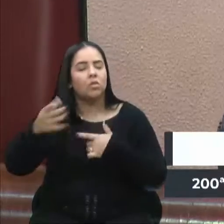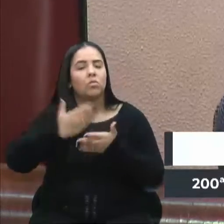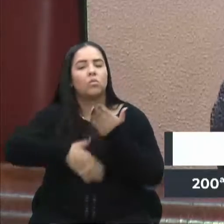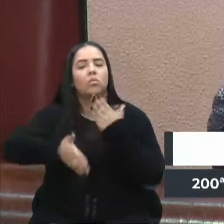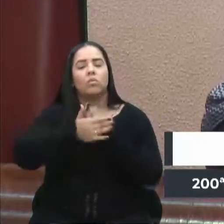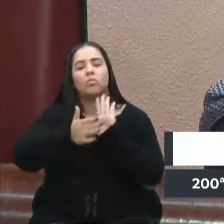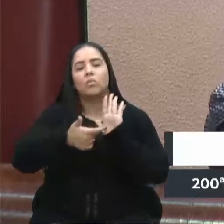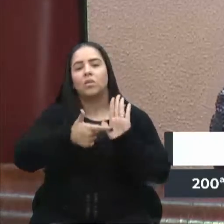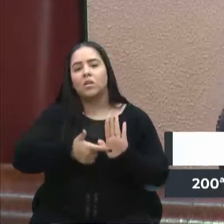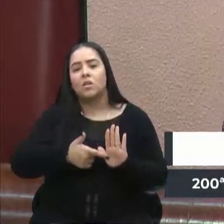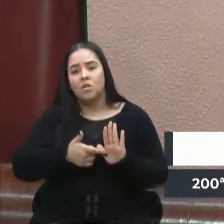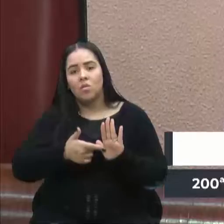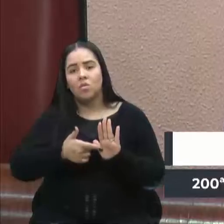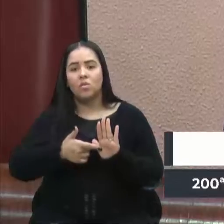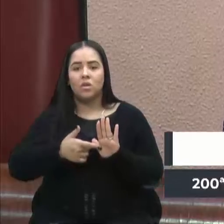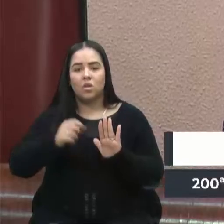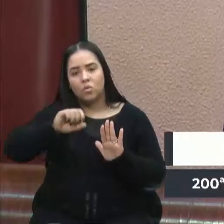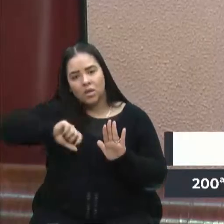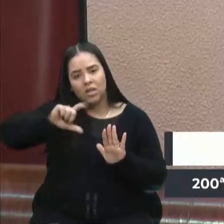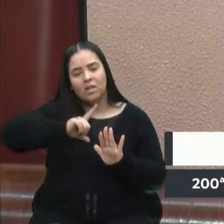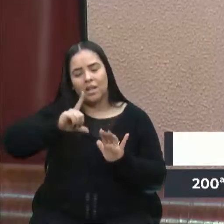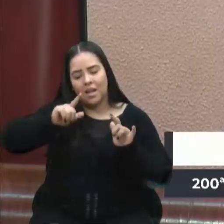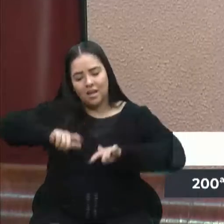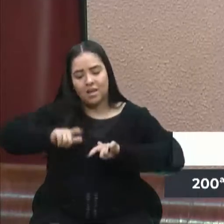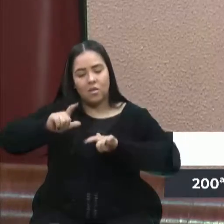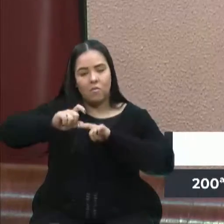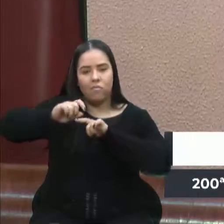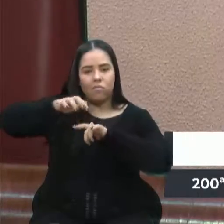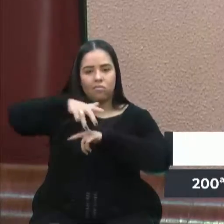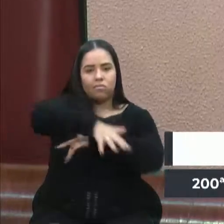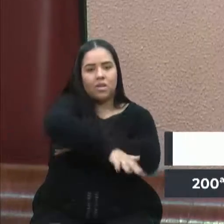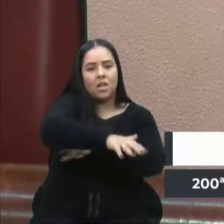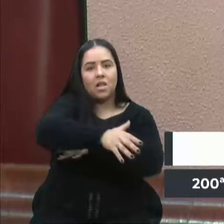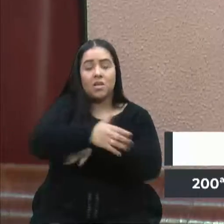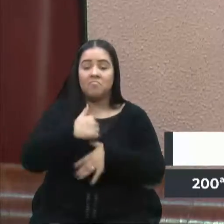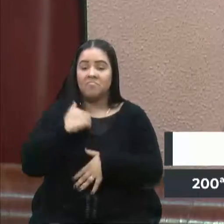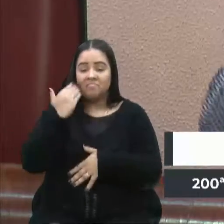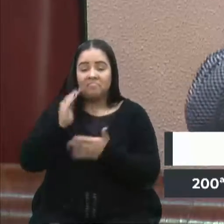daqui vai parar lá. Vai parar lá, então eu não entendo mais